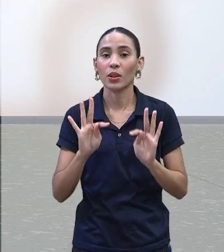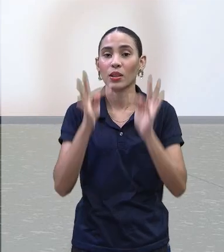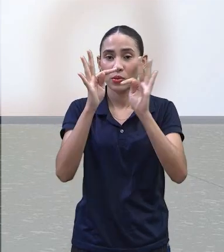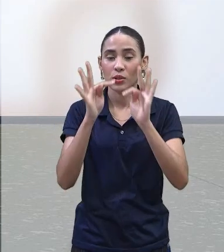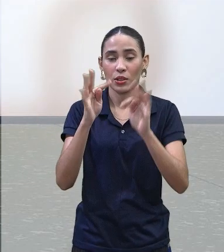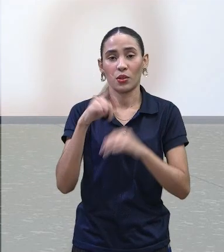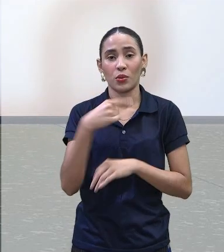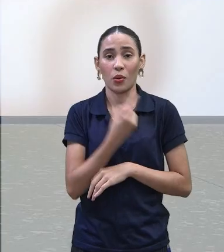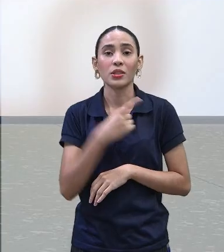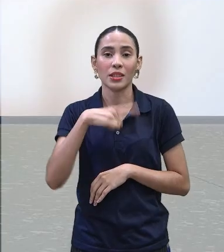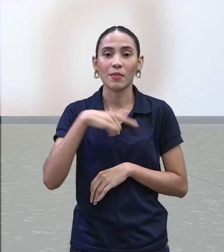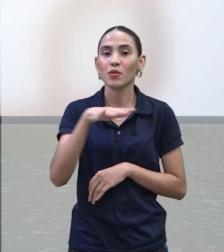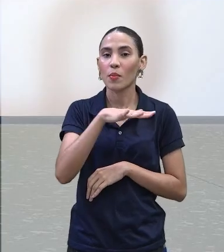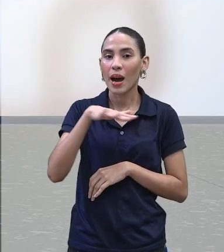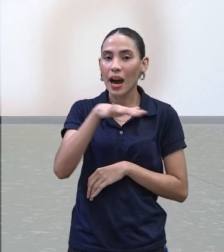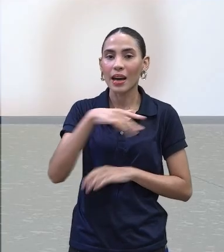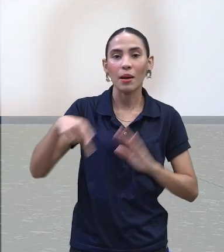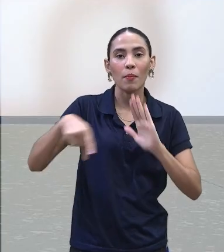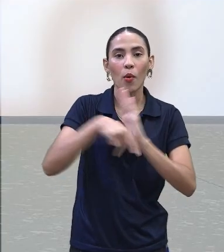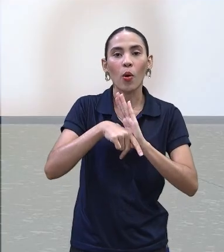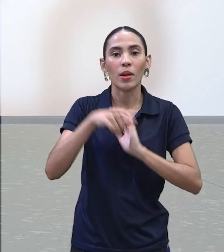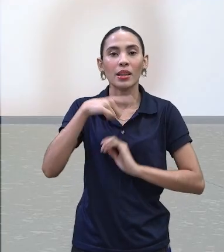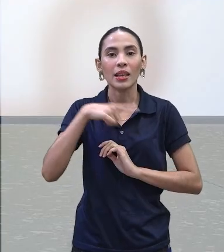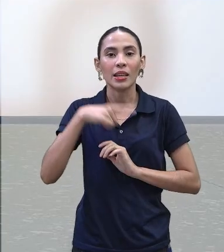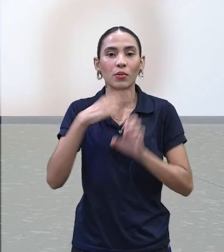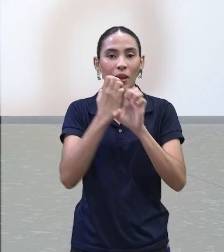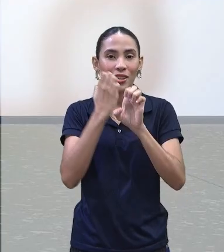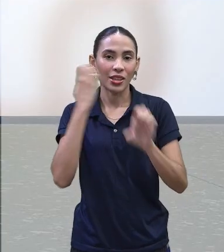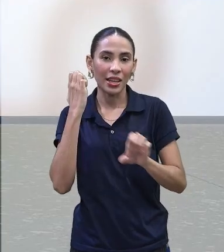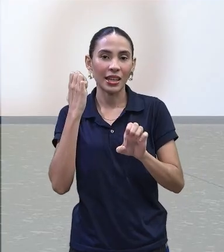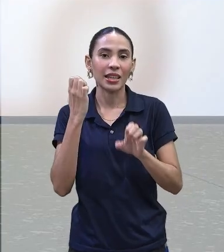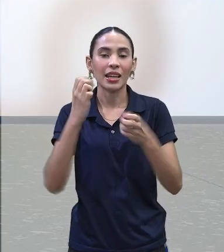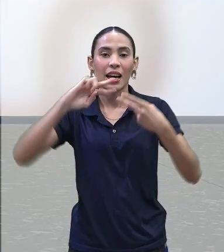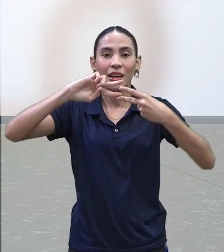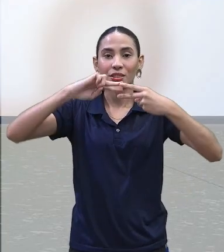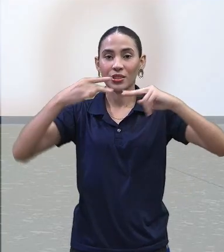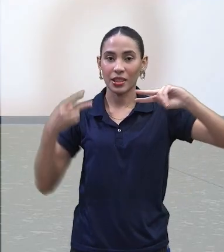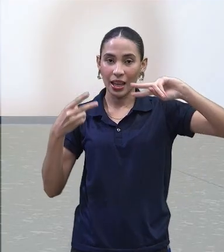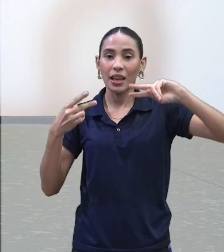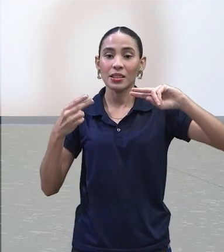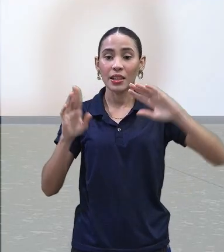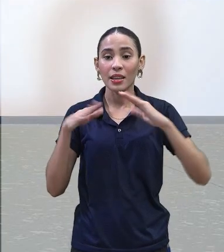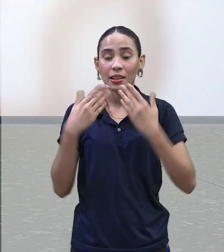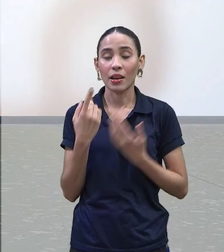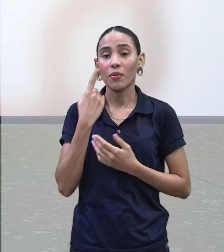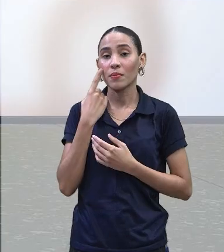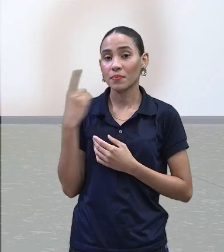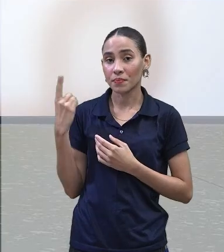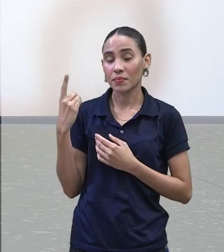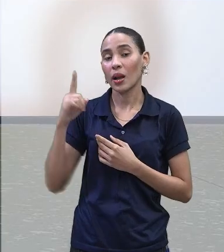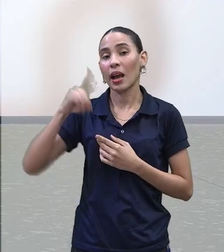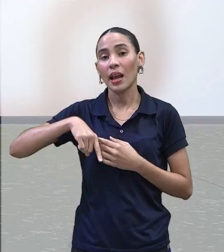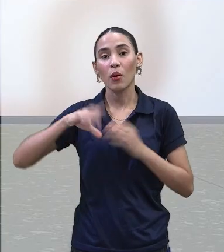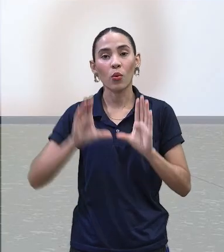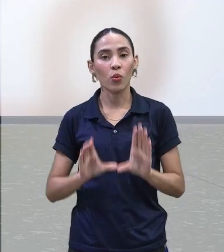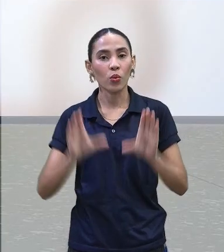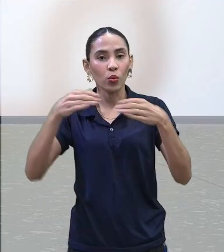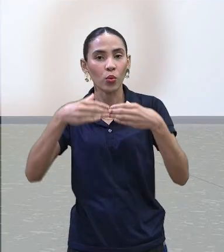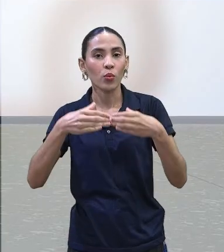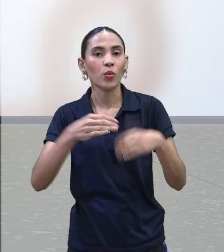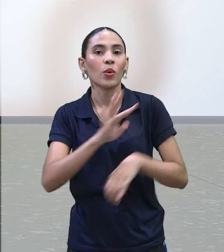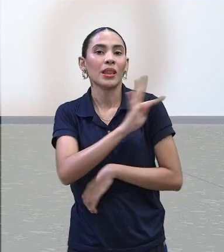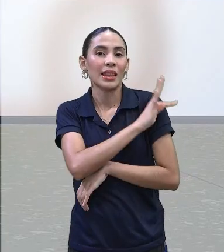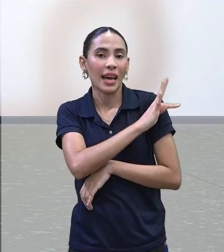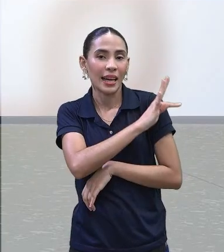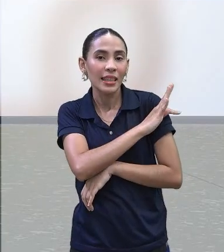temos uma área específica chamada de engenharia genética. E ela é um conjunto de